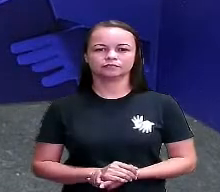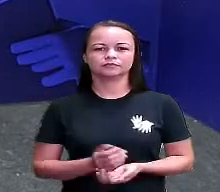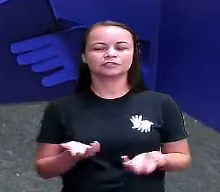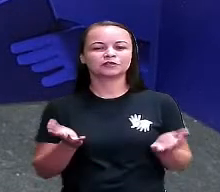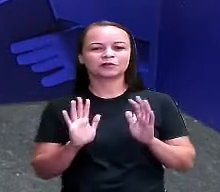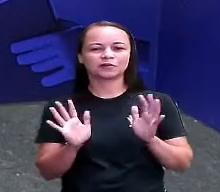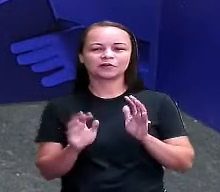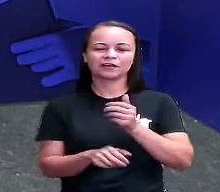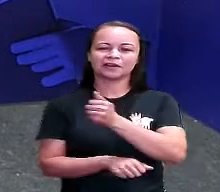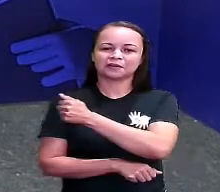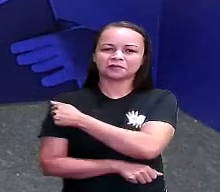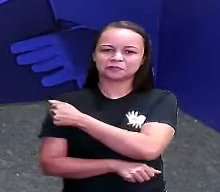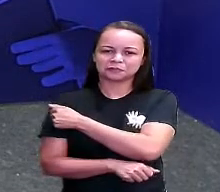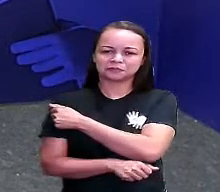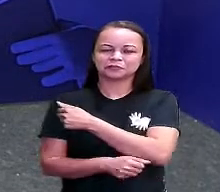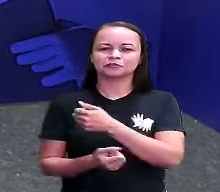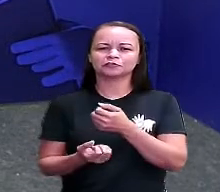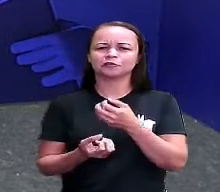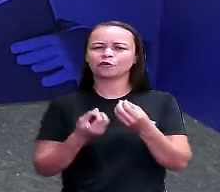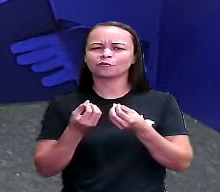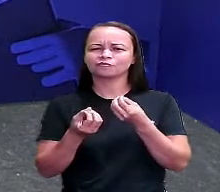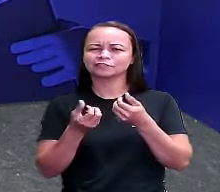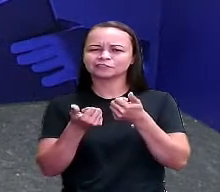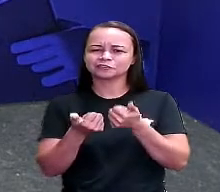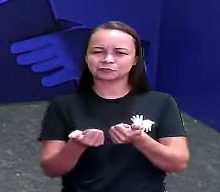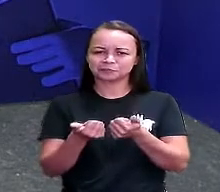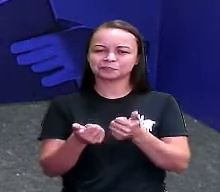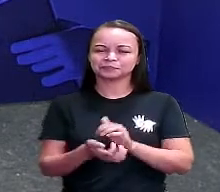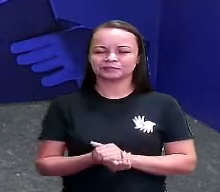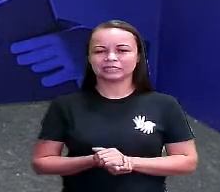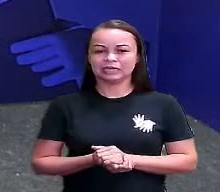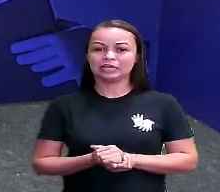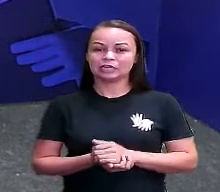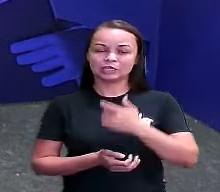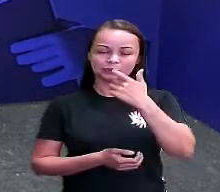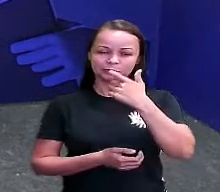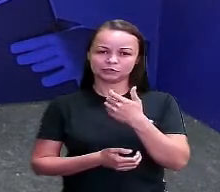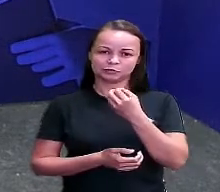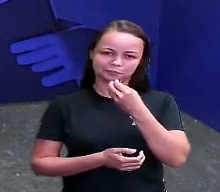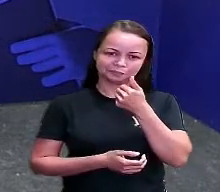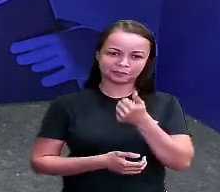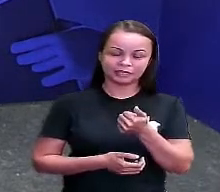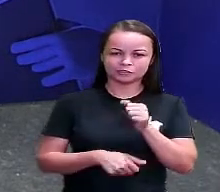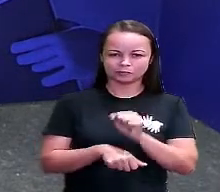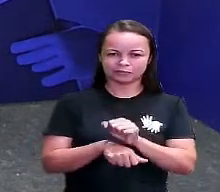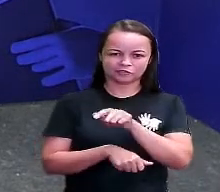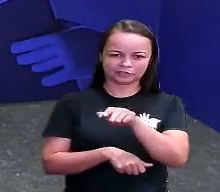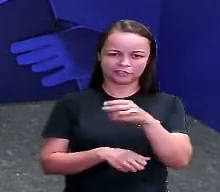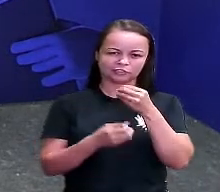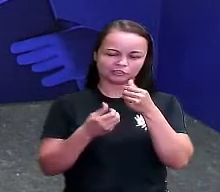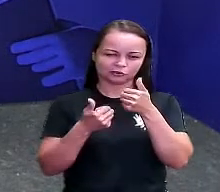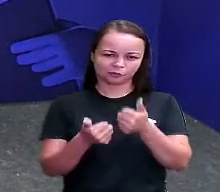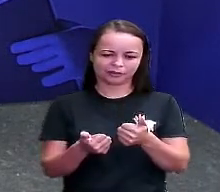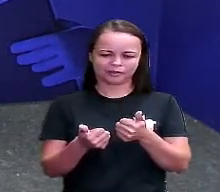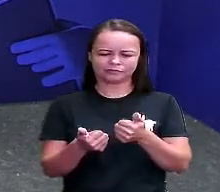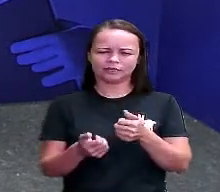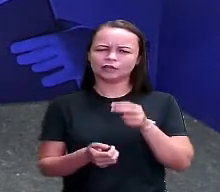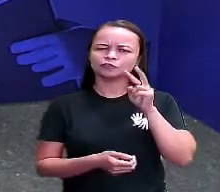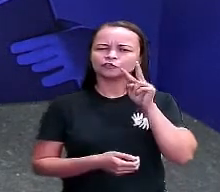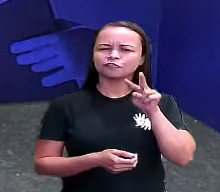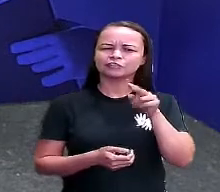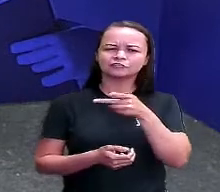meus amores, como é que vocês estão? Eu estou bem e eu espero que vocês também estejam bem. Estou vendo vocês